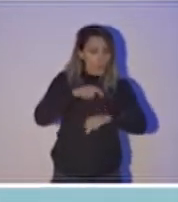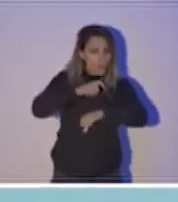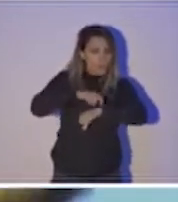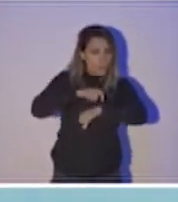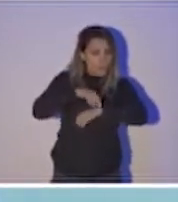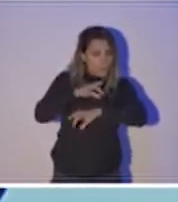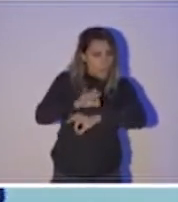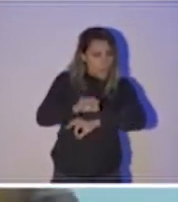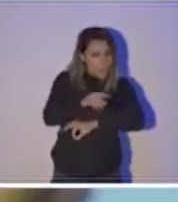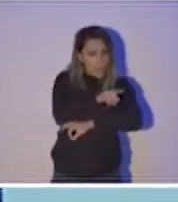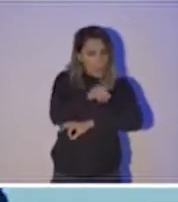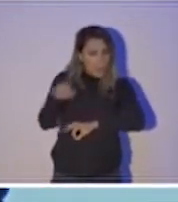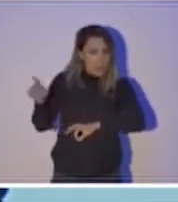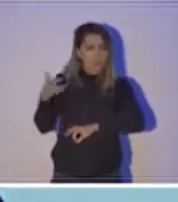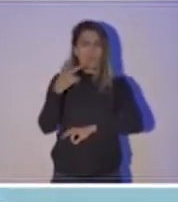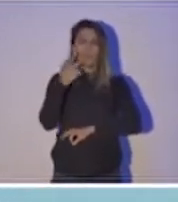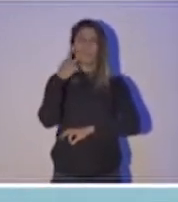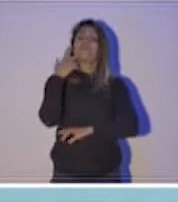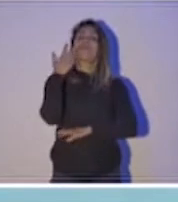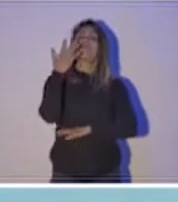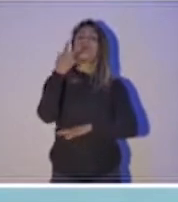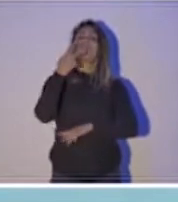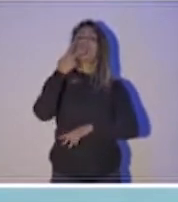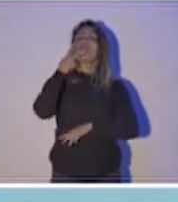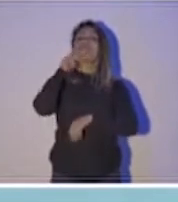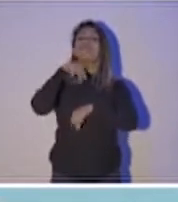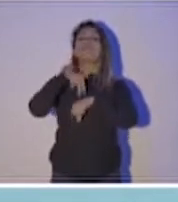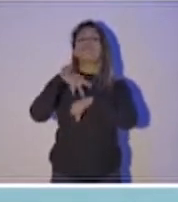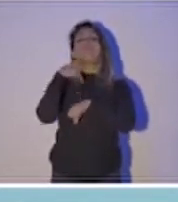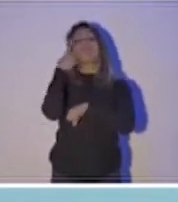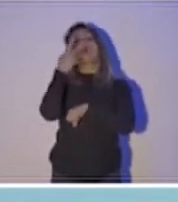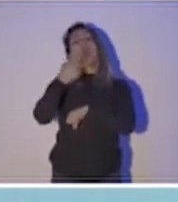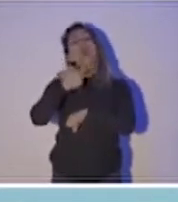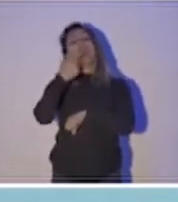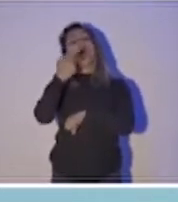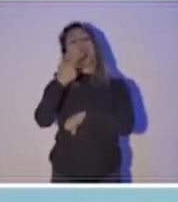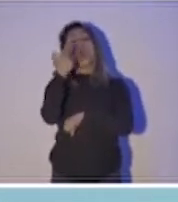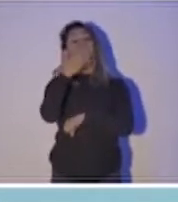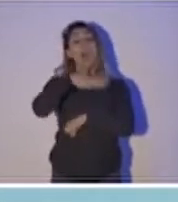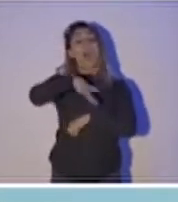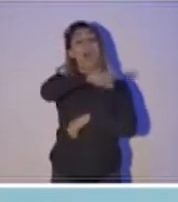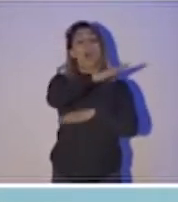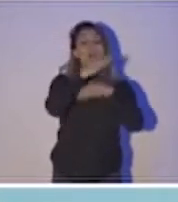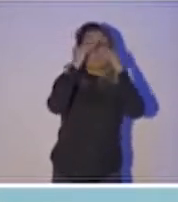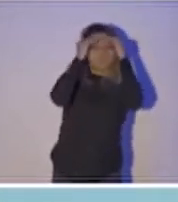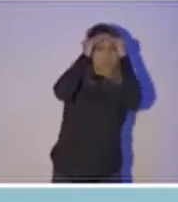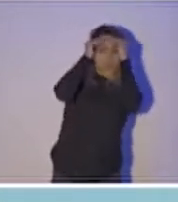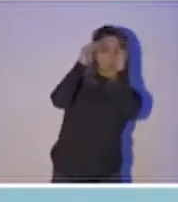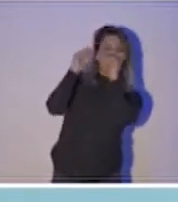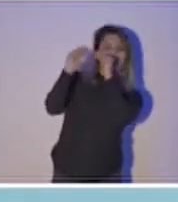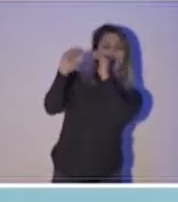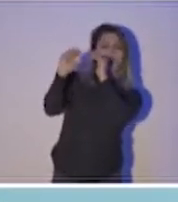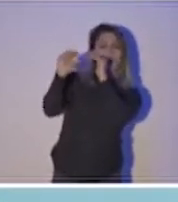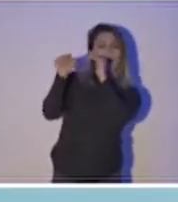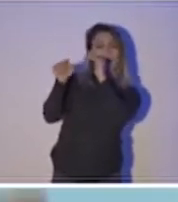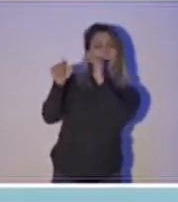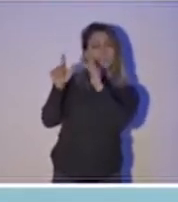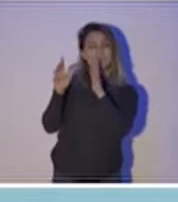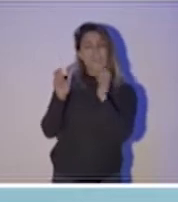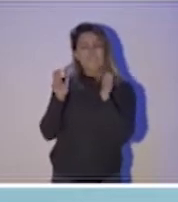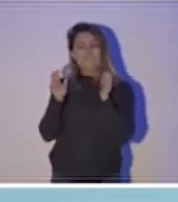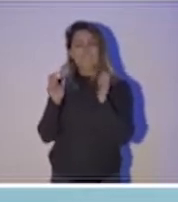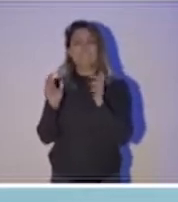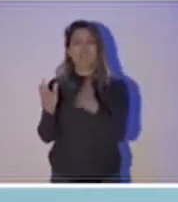serem respeitados neste espaço, isso, na verdade, tem um efeito bastante poderoso sobre eles. É